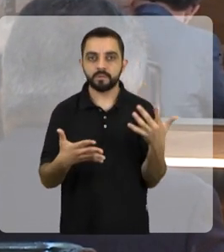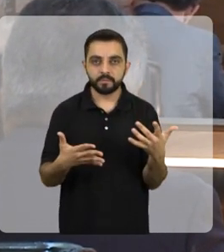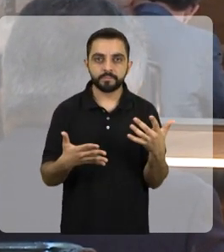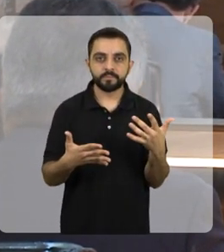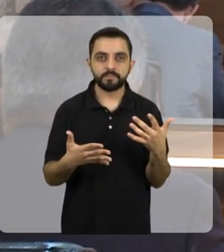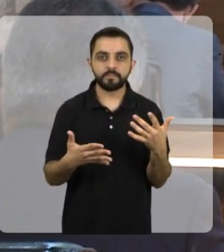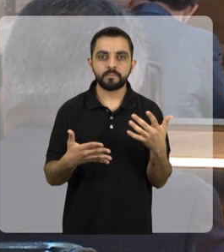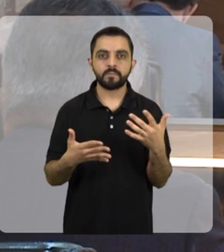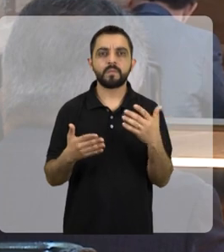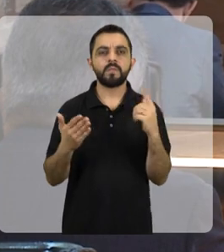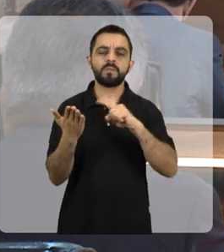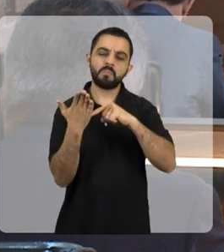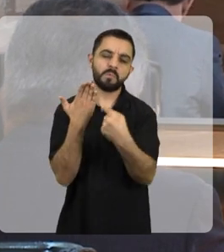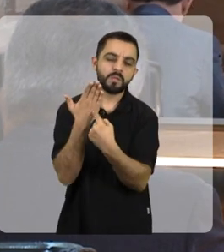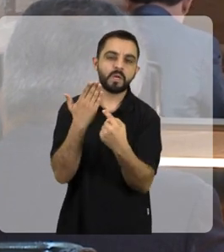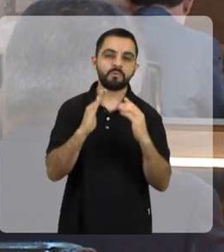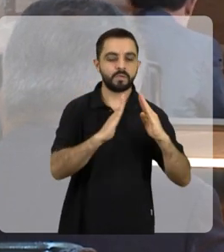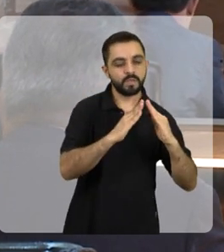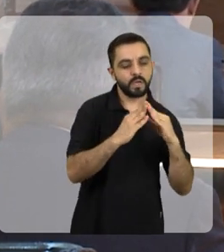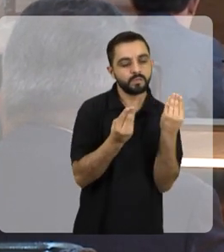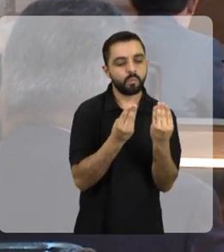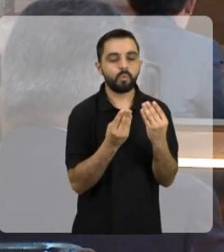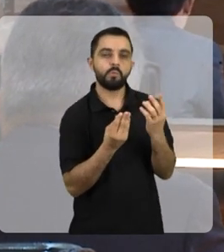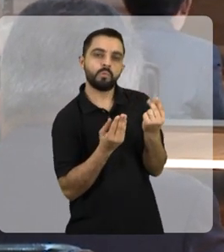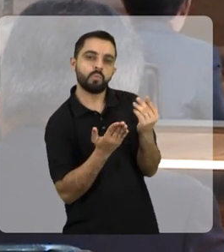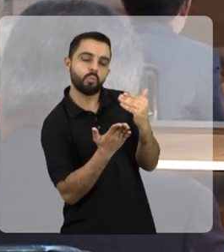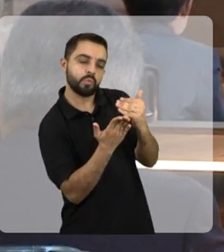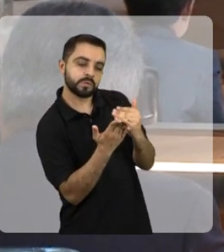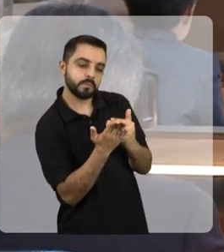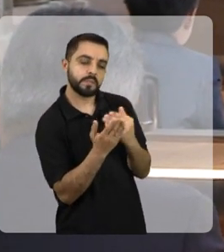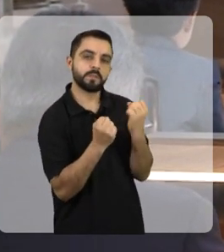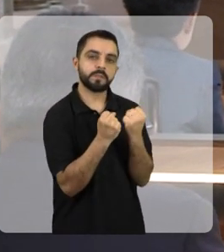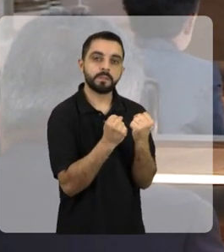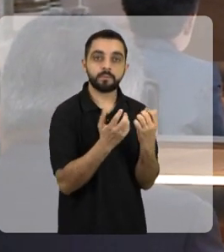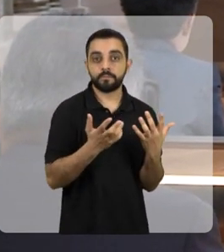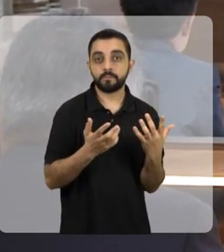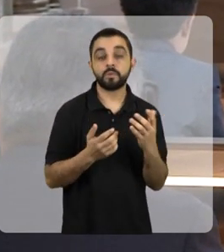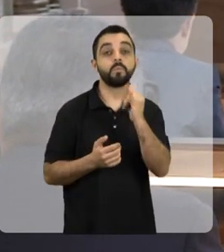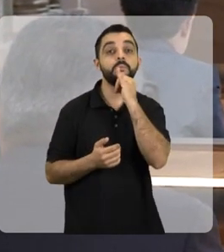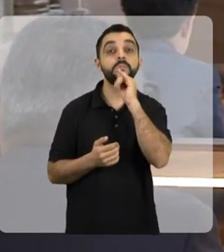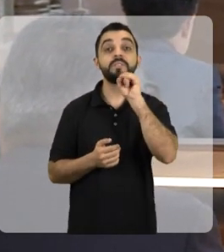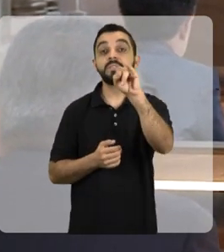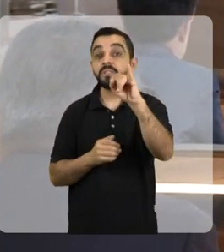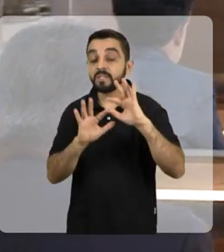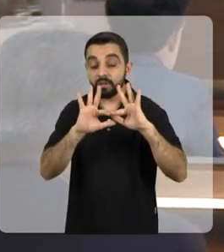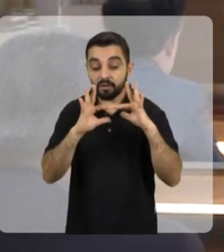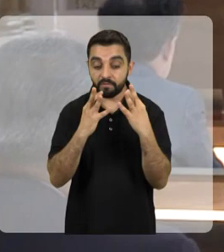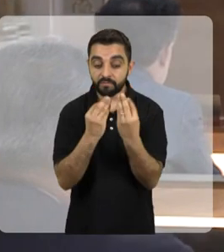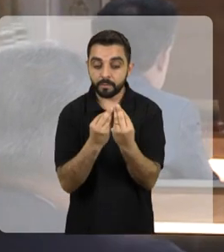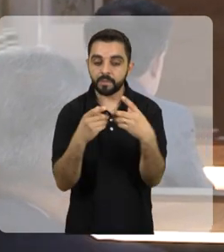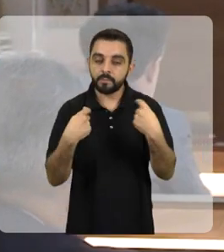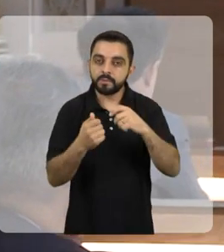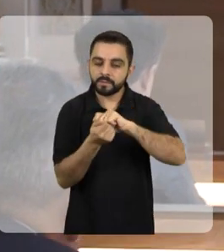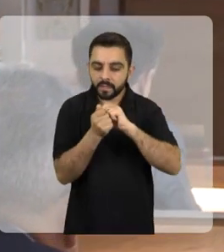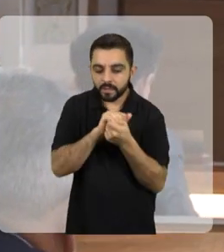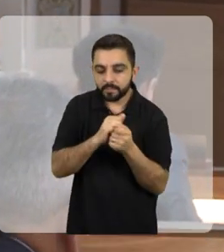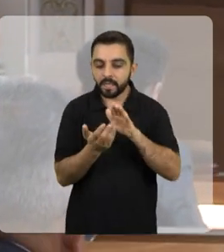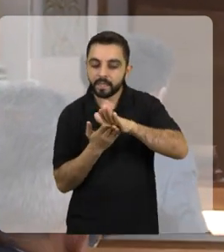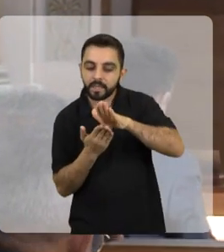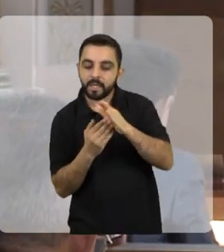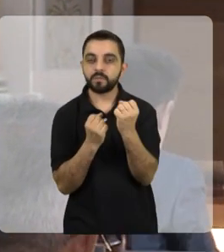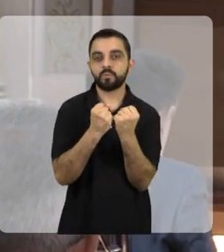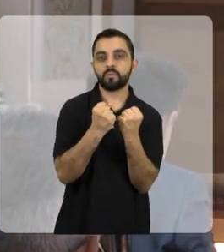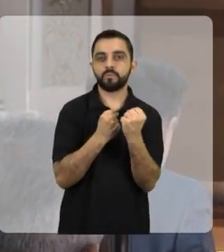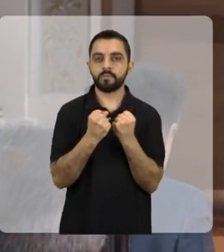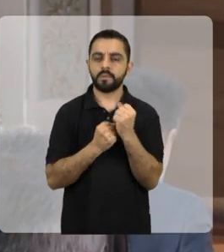o orçamento doméstico, então eu me aproveito e também faço. Quando uma família tem que fazer um ajuste nas suas despesas, eu